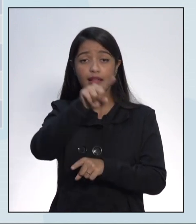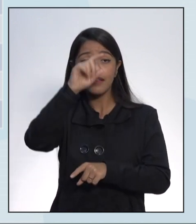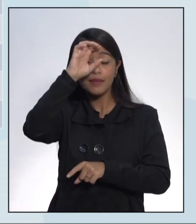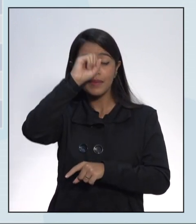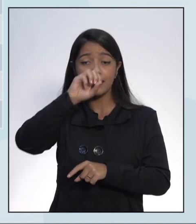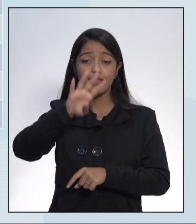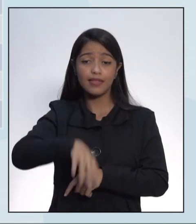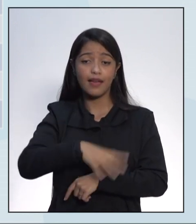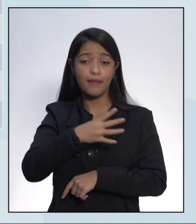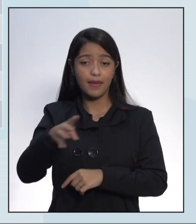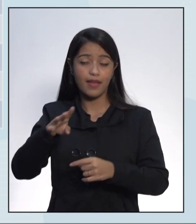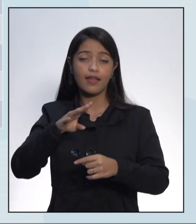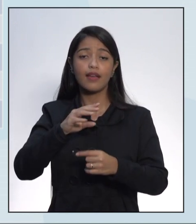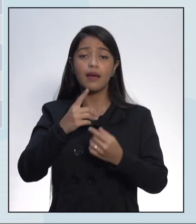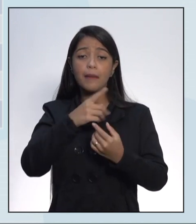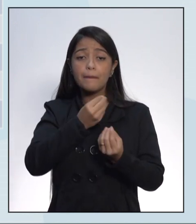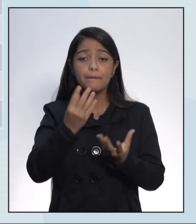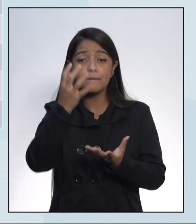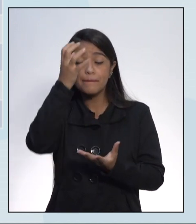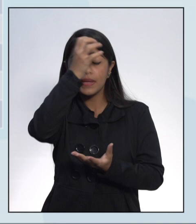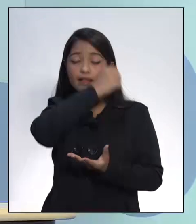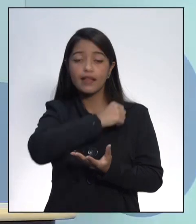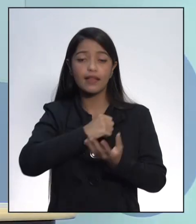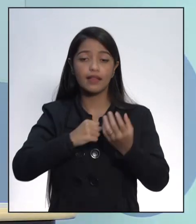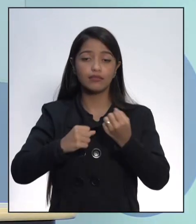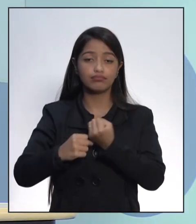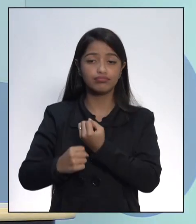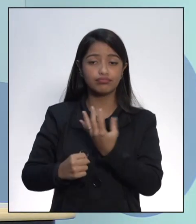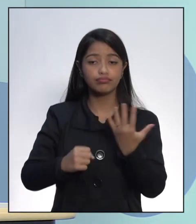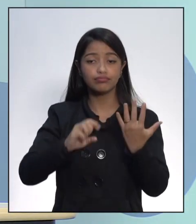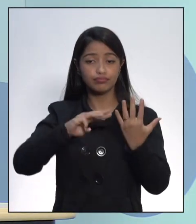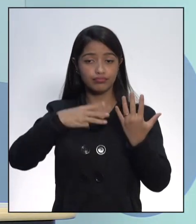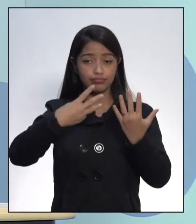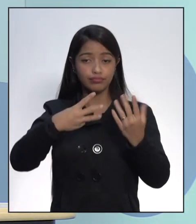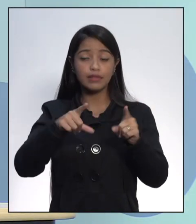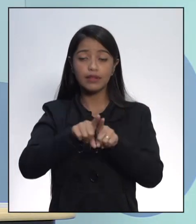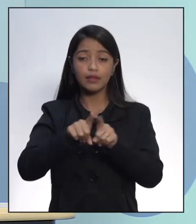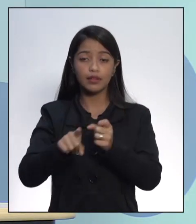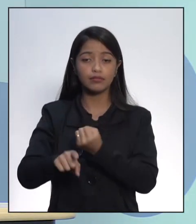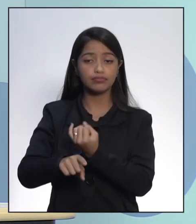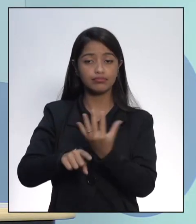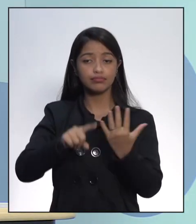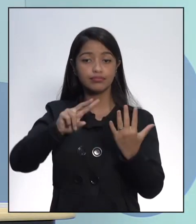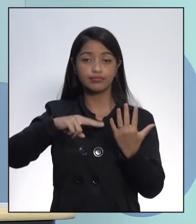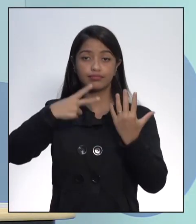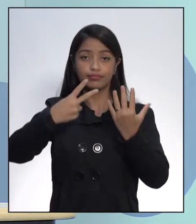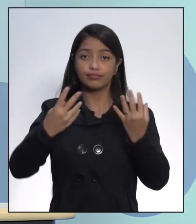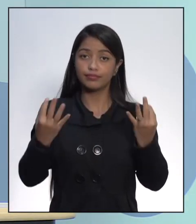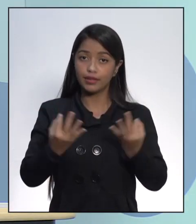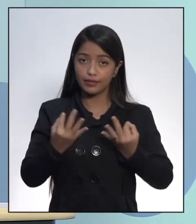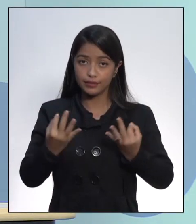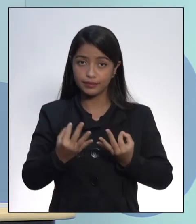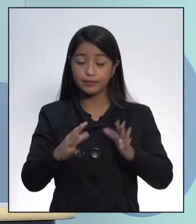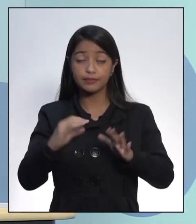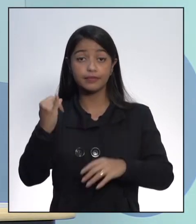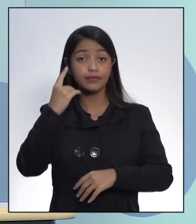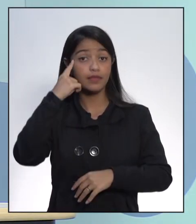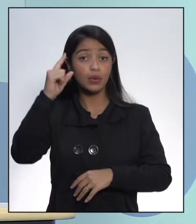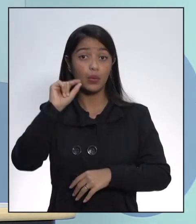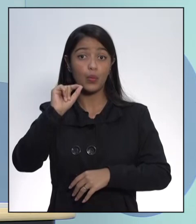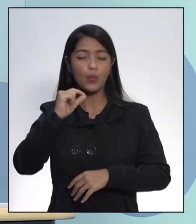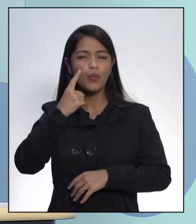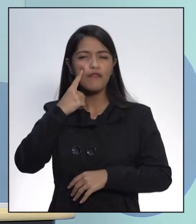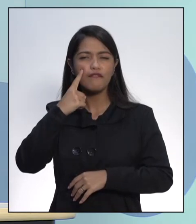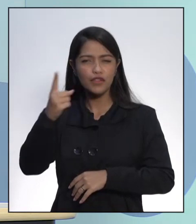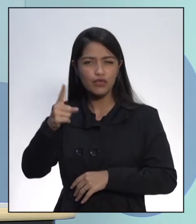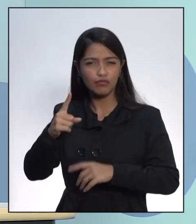entender radiciação. Tem que sempre entender também, né, Rafa? Ali na imagem que vocês viram, que nós temos os quadrados de